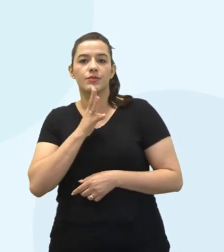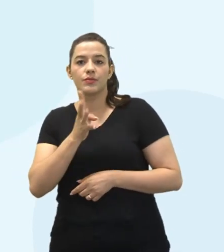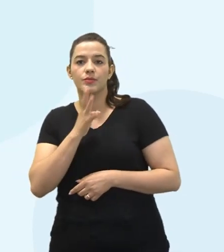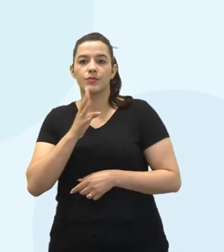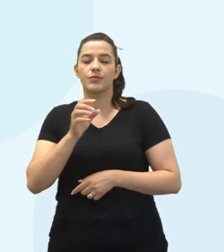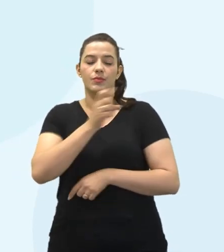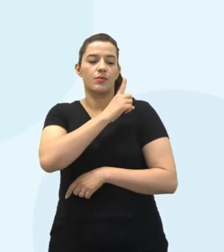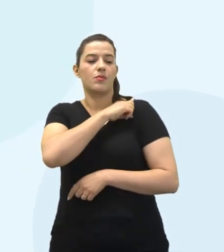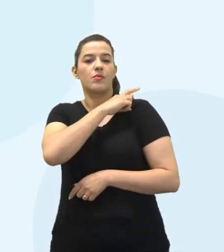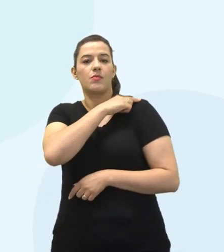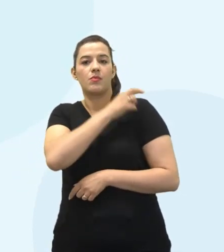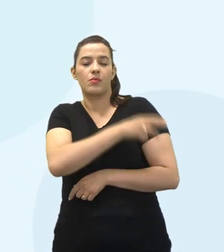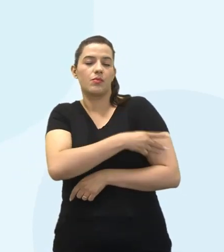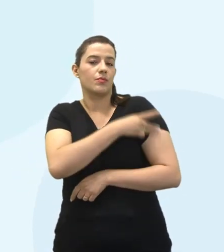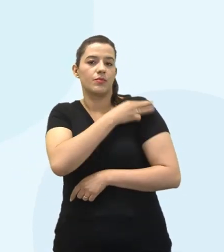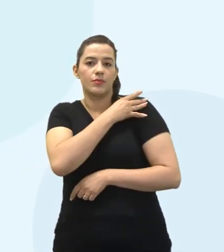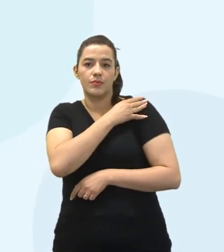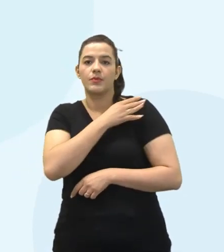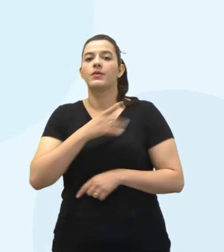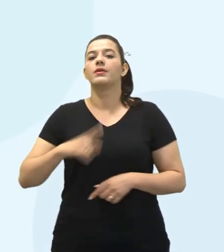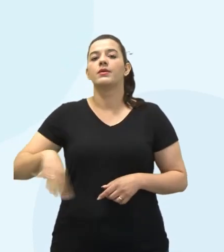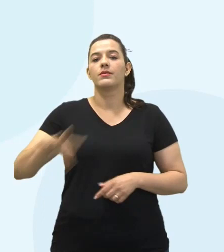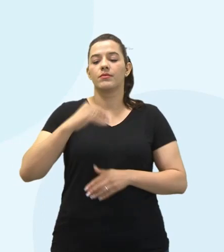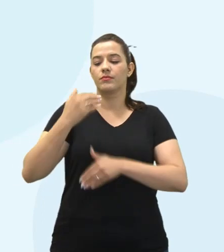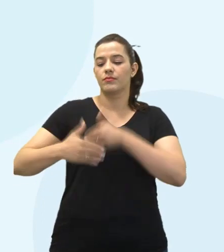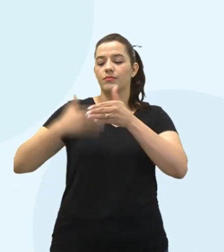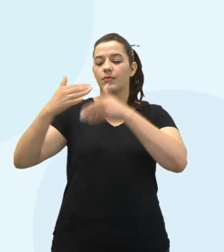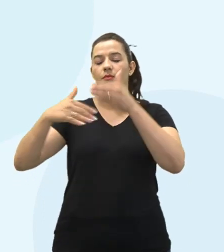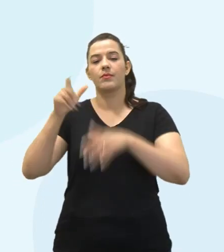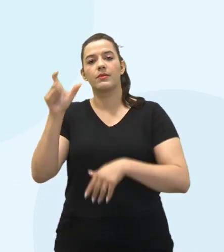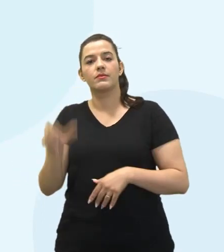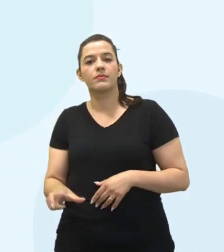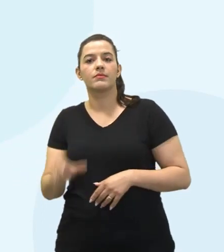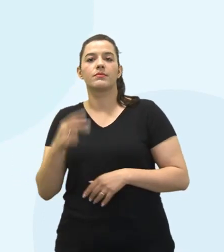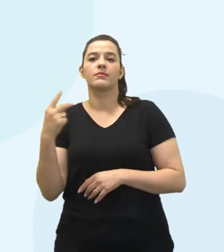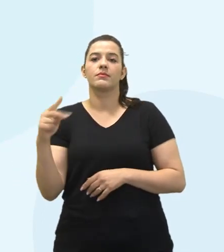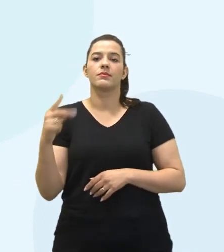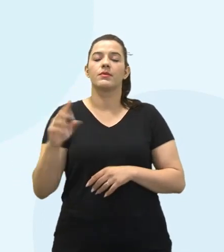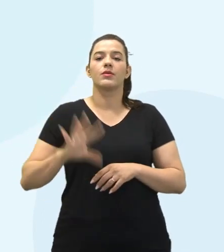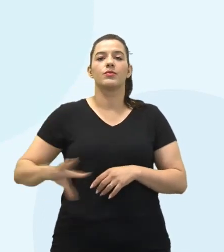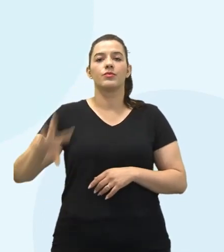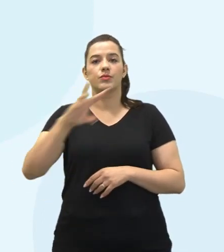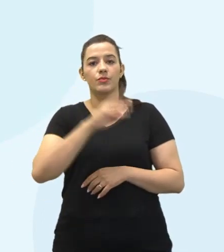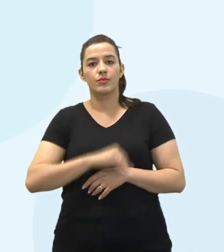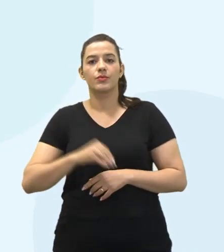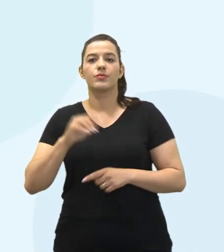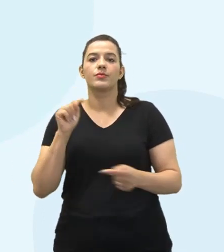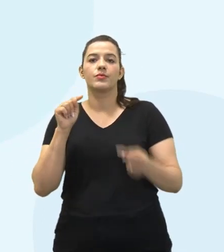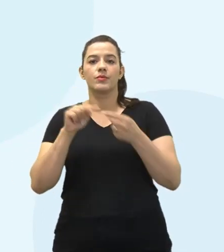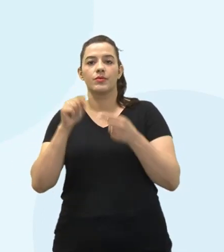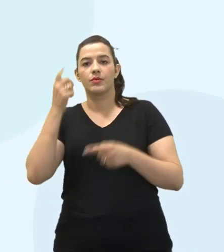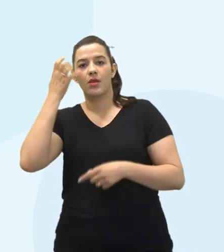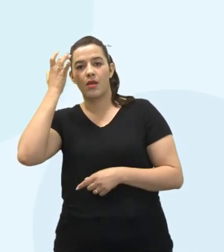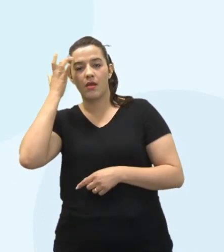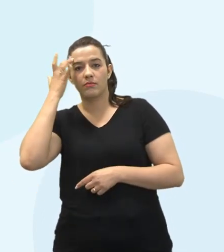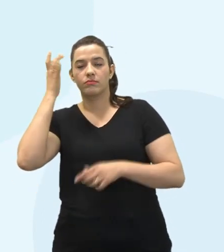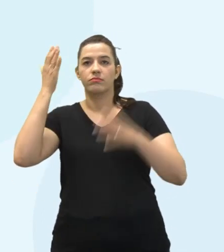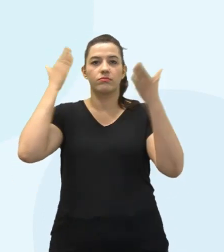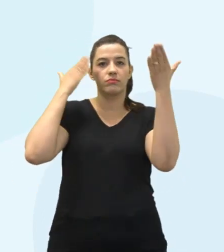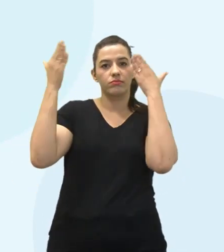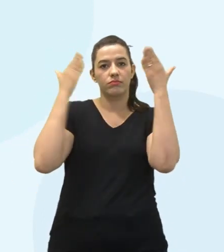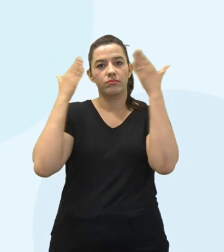Fundamental contribuindo para o desenvolvimento integral do Estudante no que tange nos aspectos de raciocinar